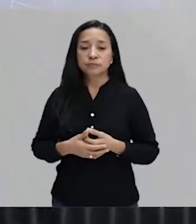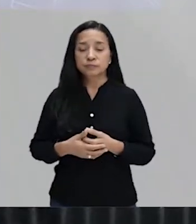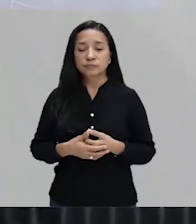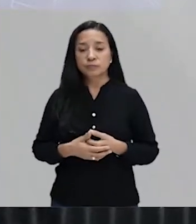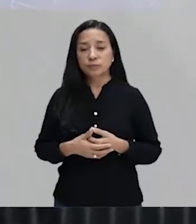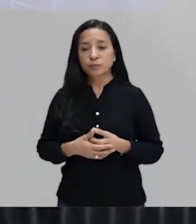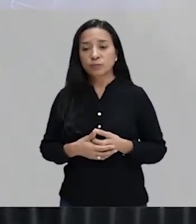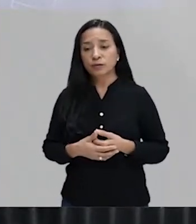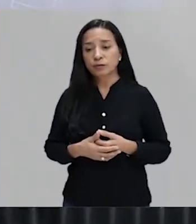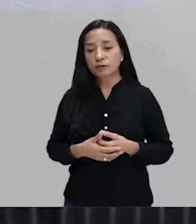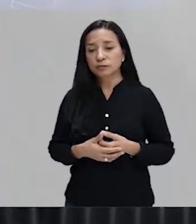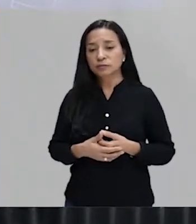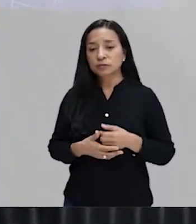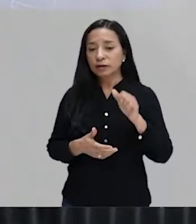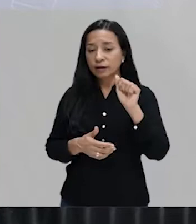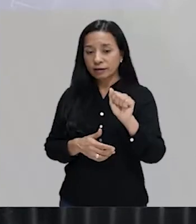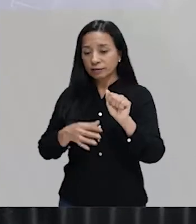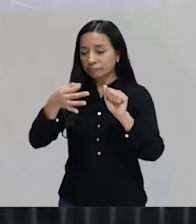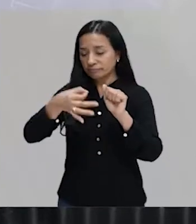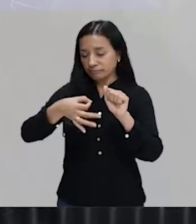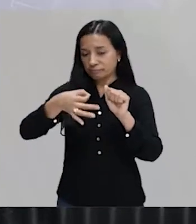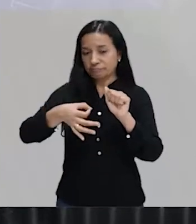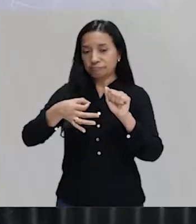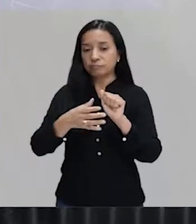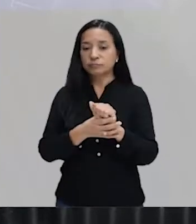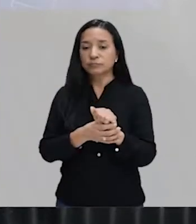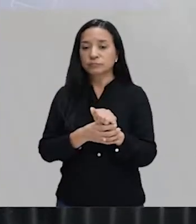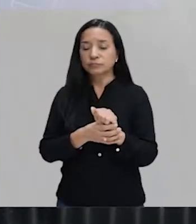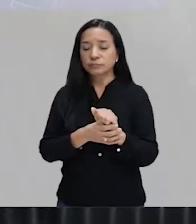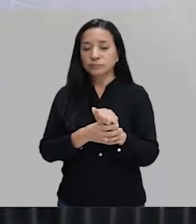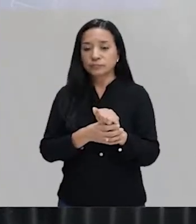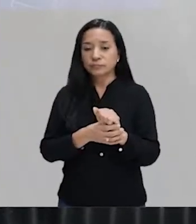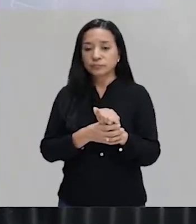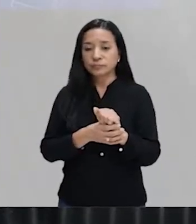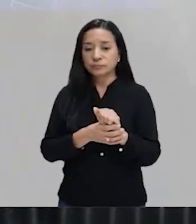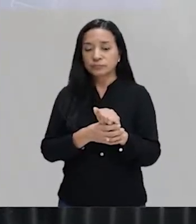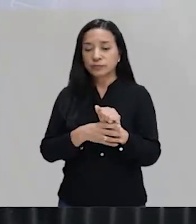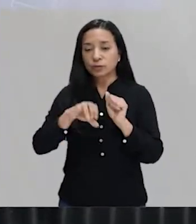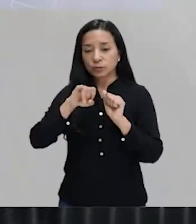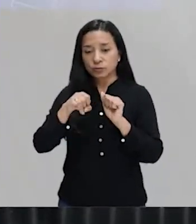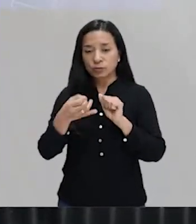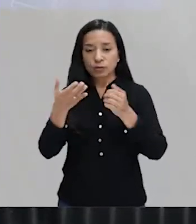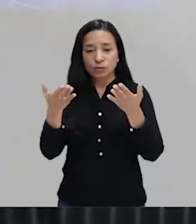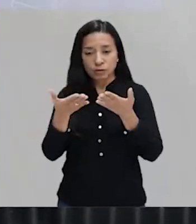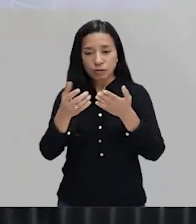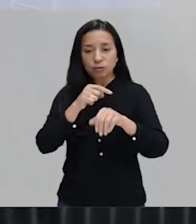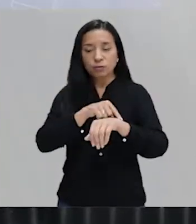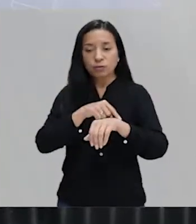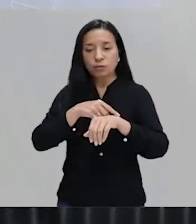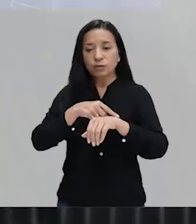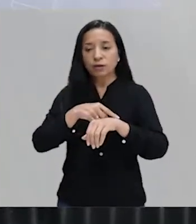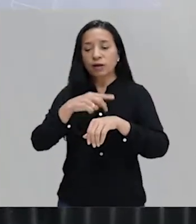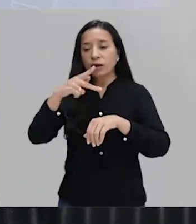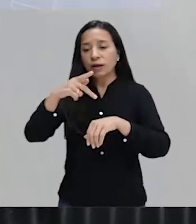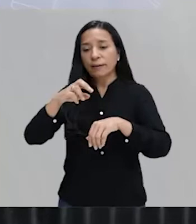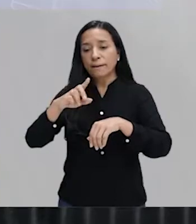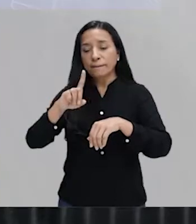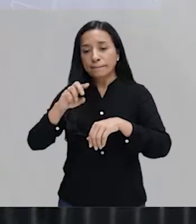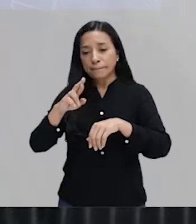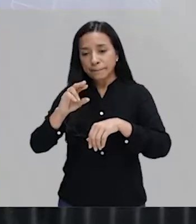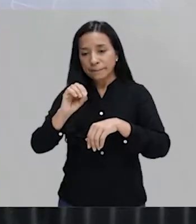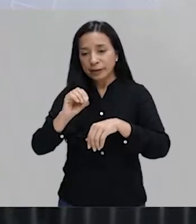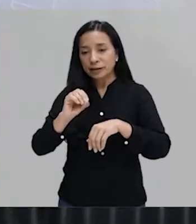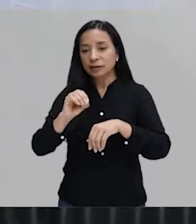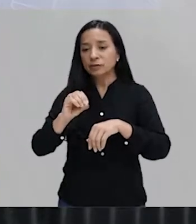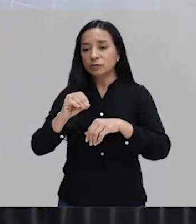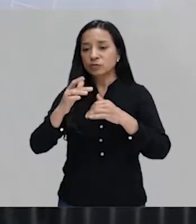João, neste momento, o Pedro está com a namorada dele, né? Observe aí que a gente fez uma mudança do pronome e